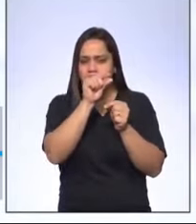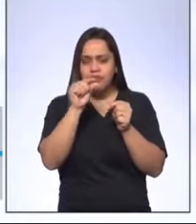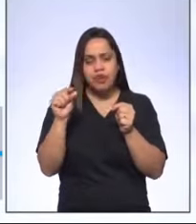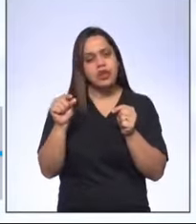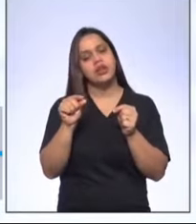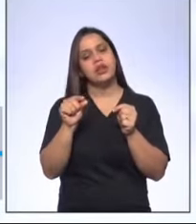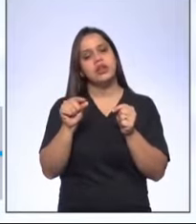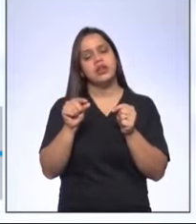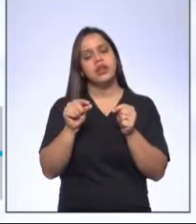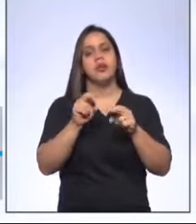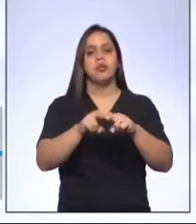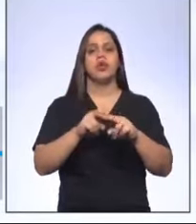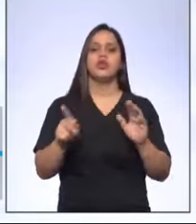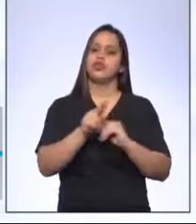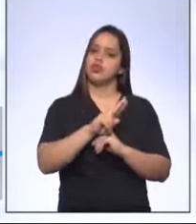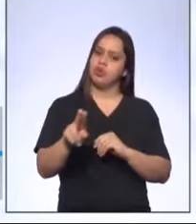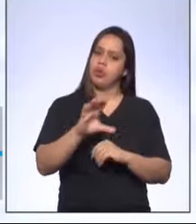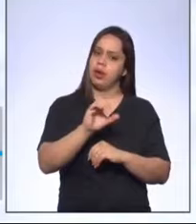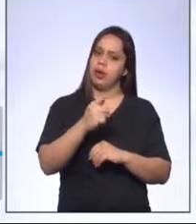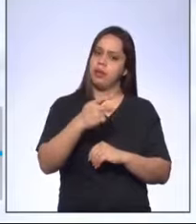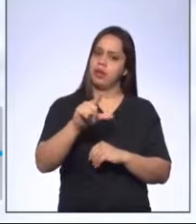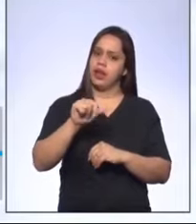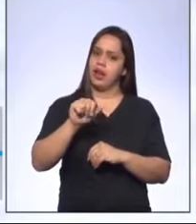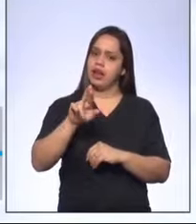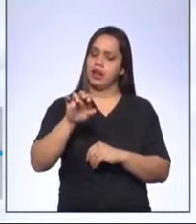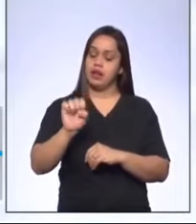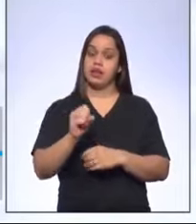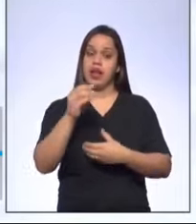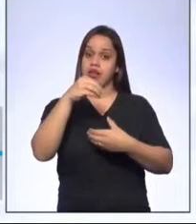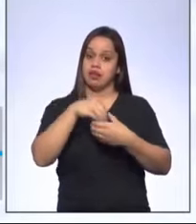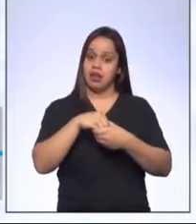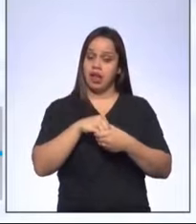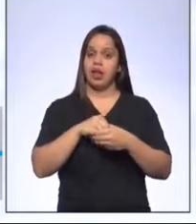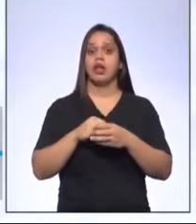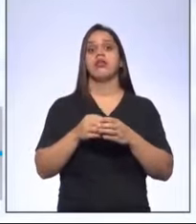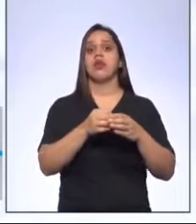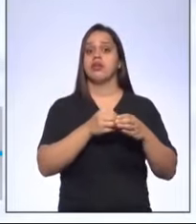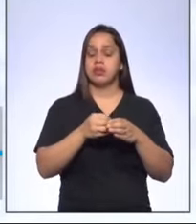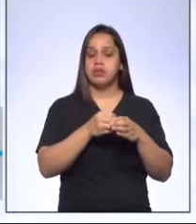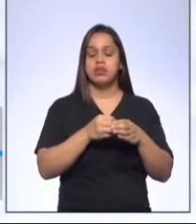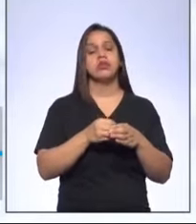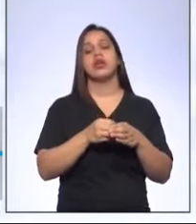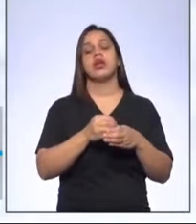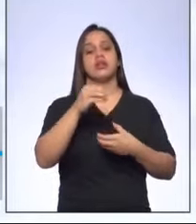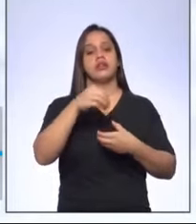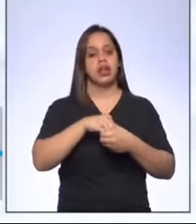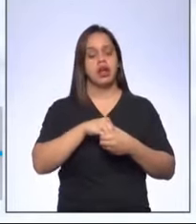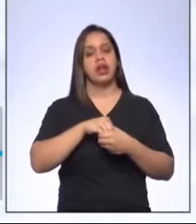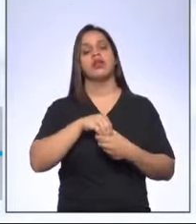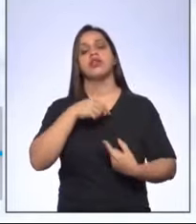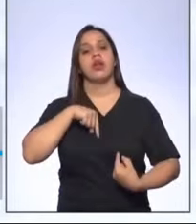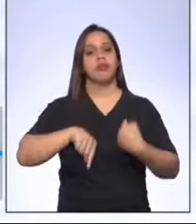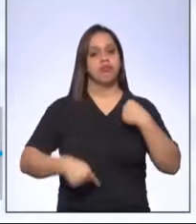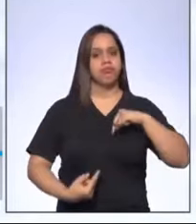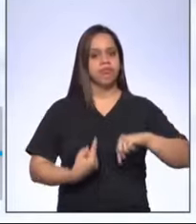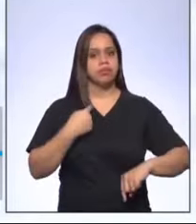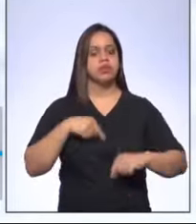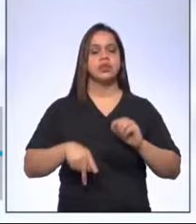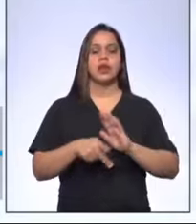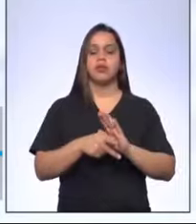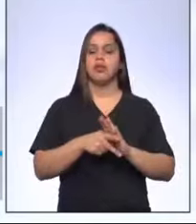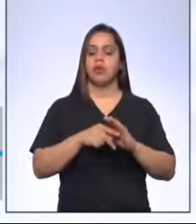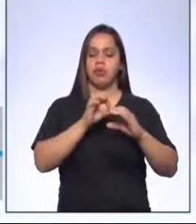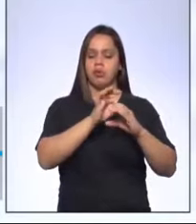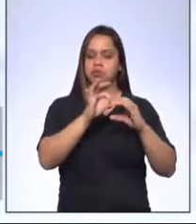disso, chamam capilares. E aí, lá, a célula do sangue, né, que a gente falou do sistema circulatório, que são as hemácias, elas vão